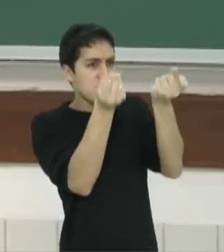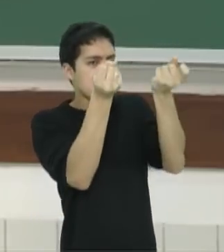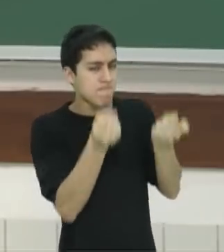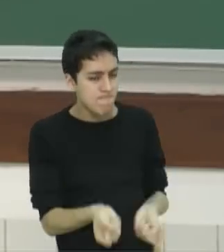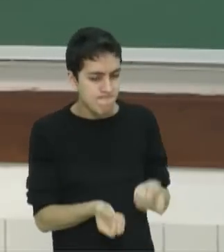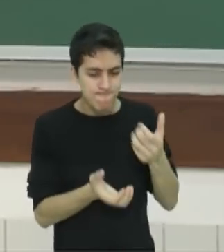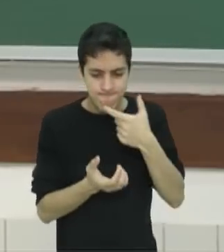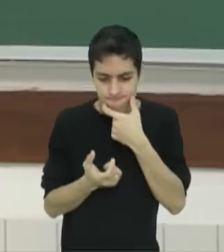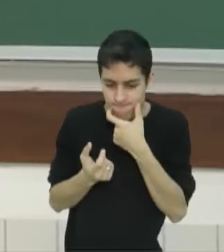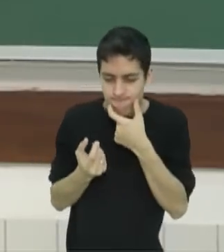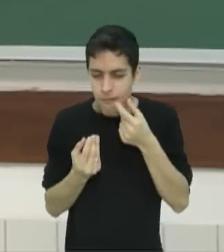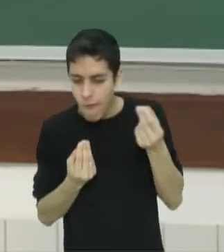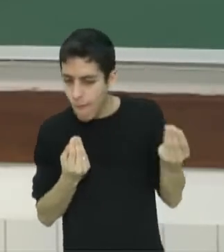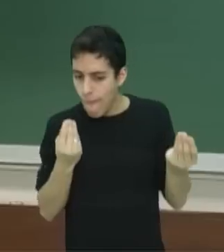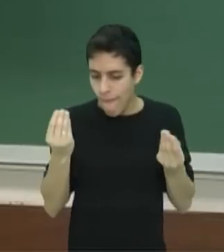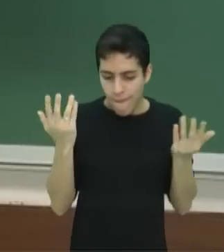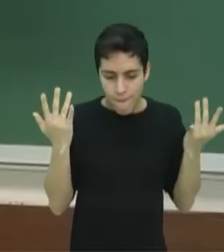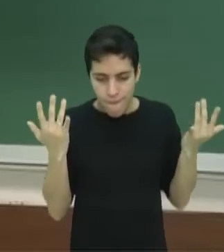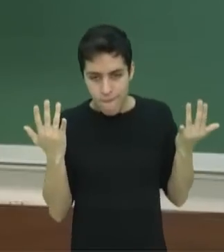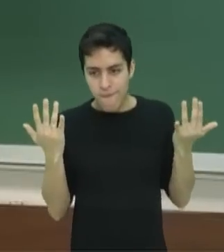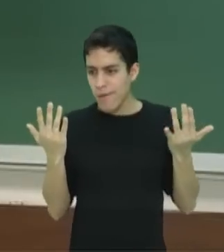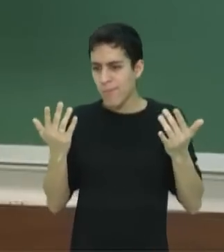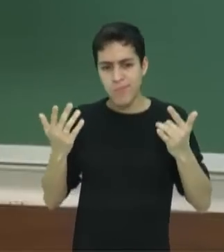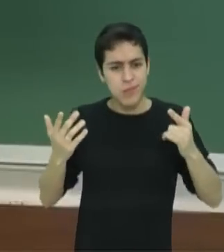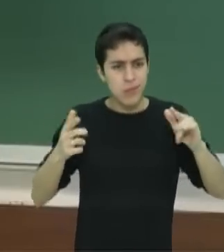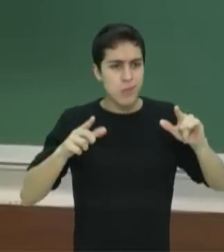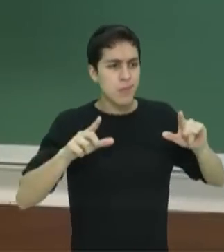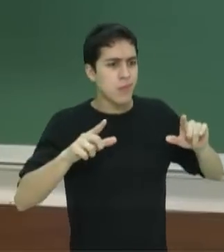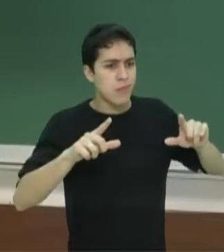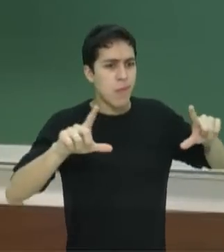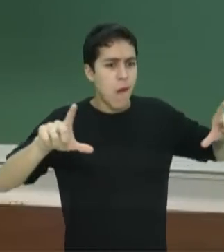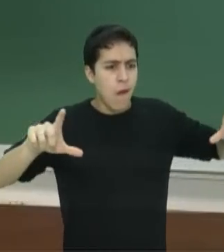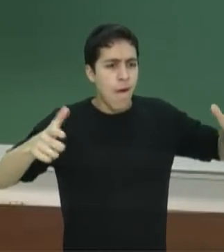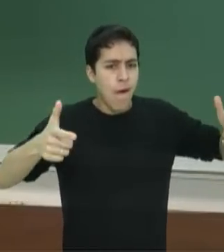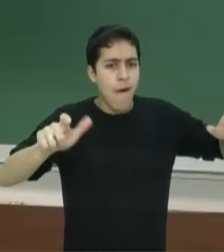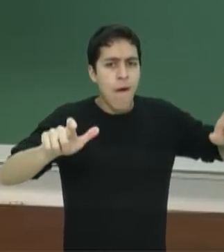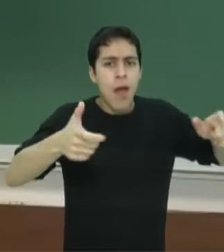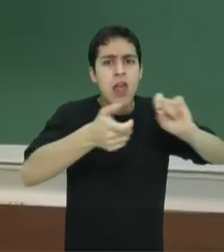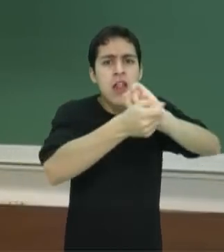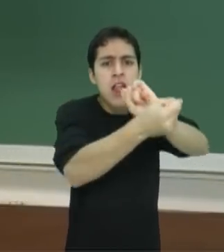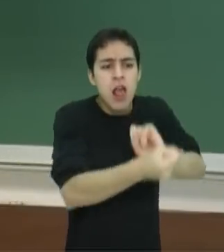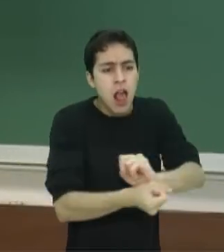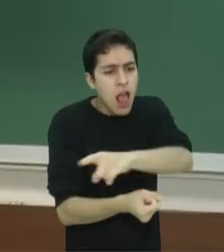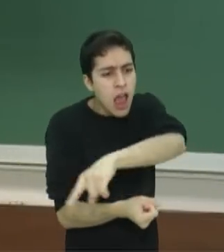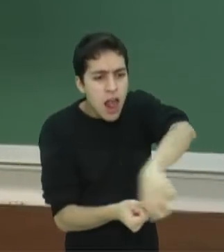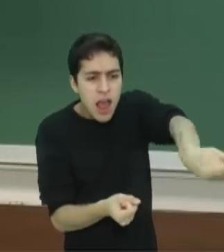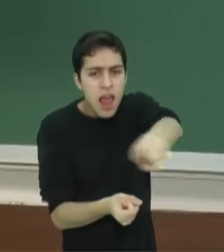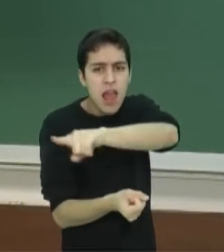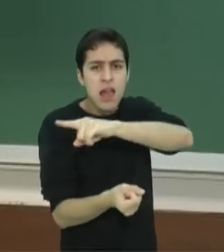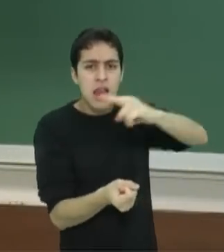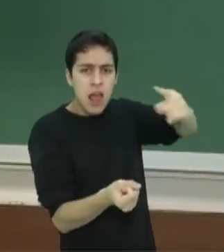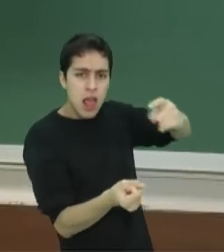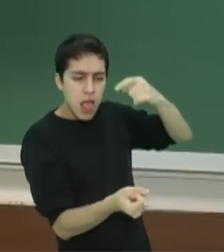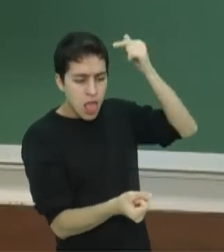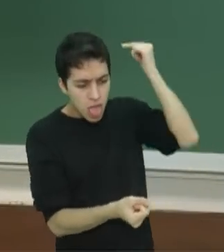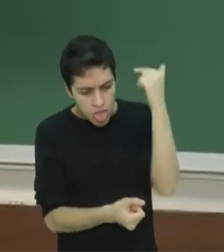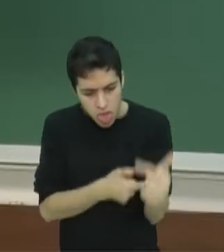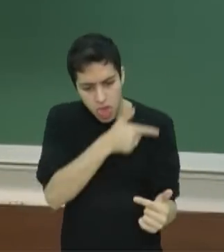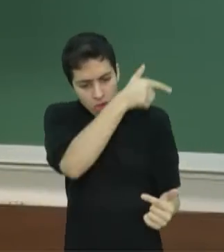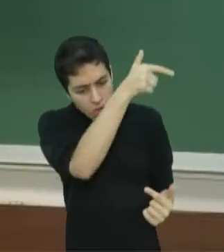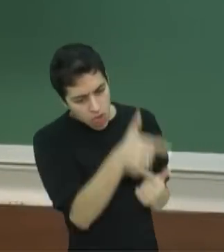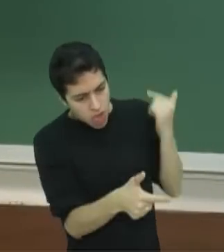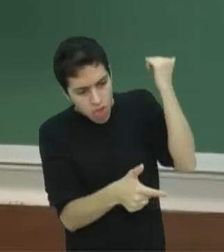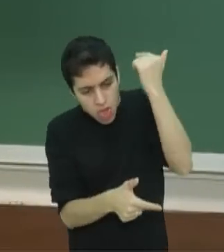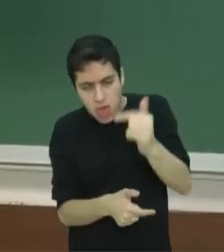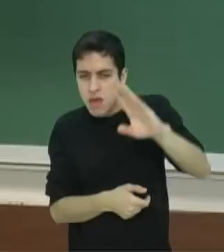se dá que, com a redução do número de escravizados que trabalhavam, né, você,